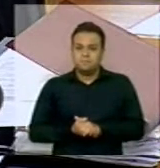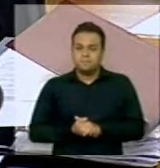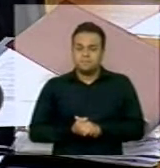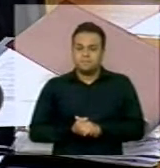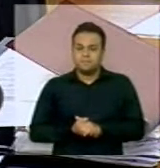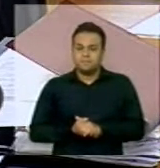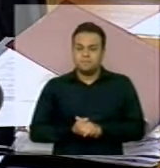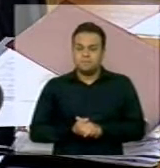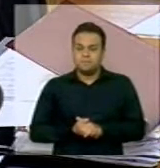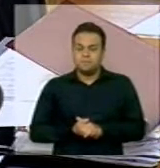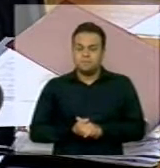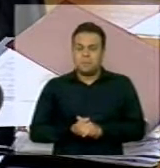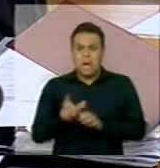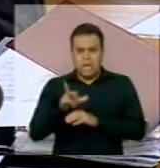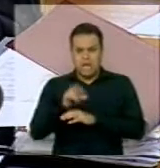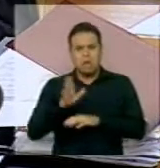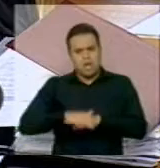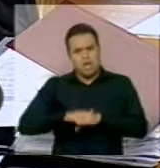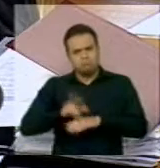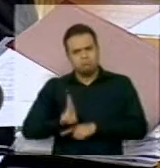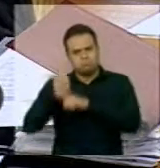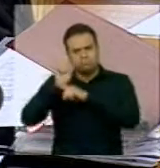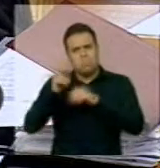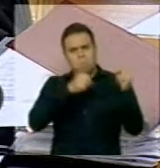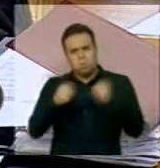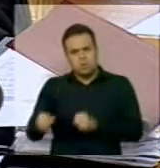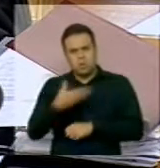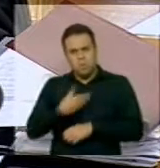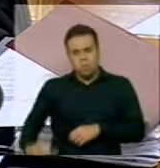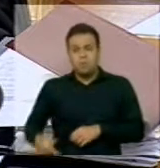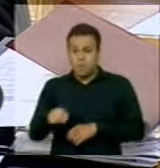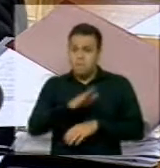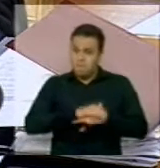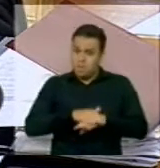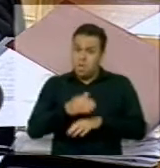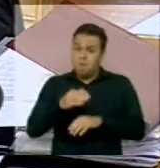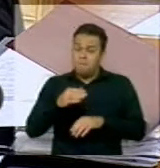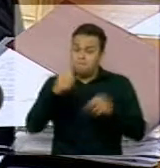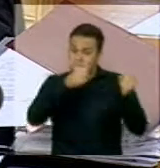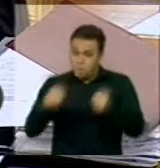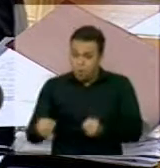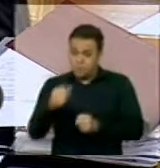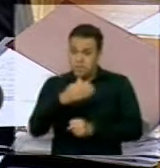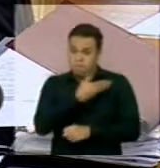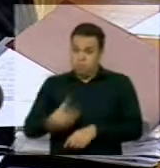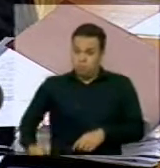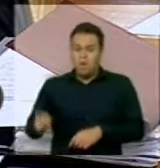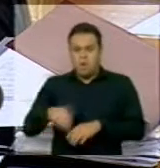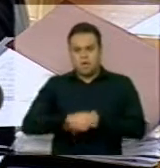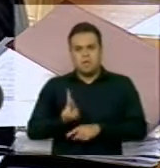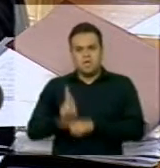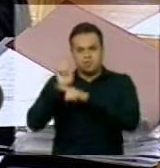poder público, por óbvio, o poder dessa fiscalização, como coloca o próprio